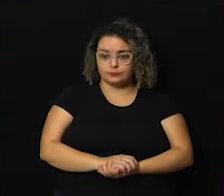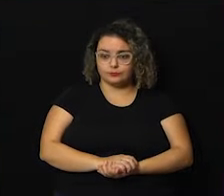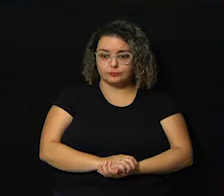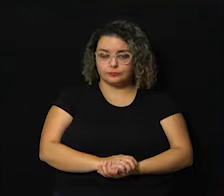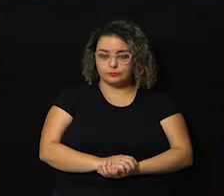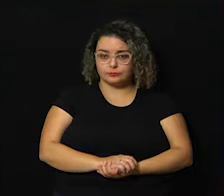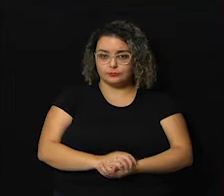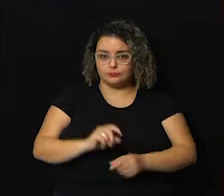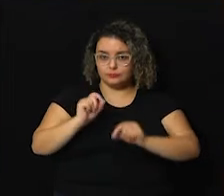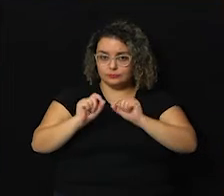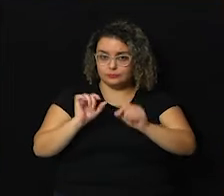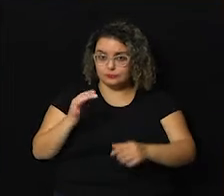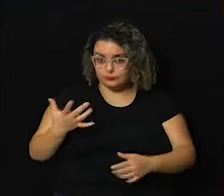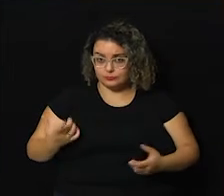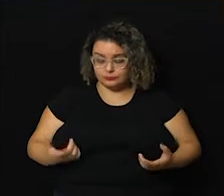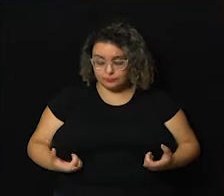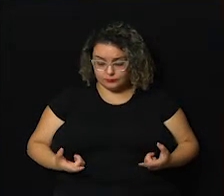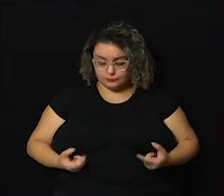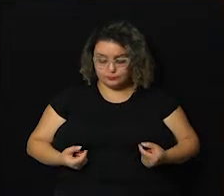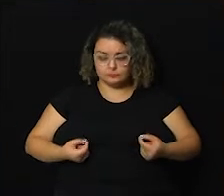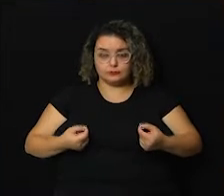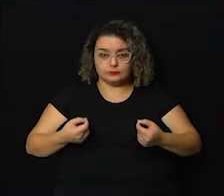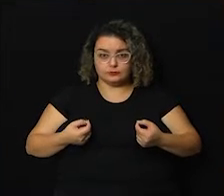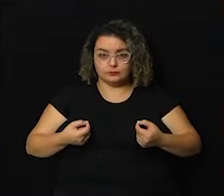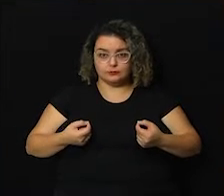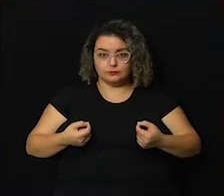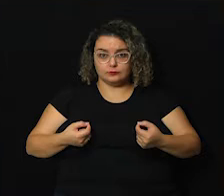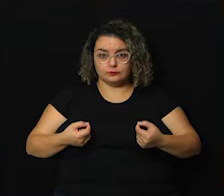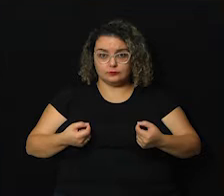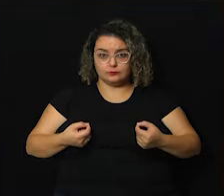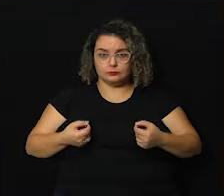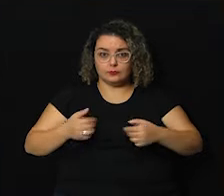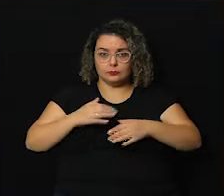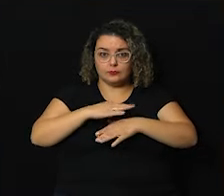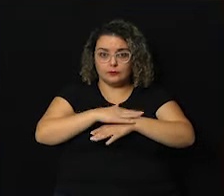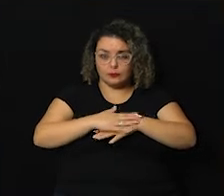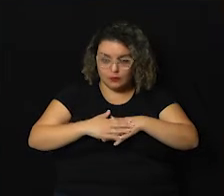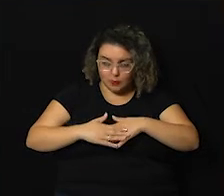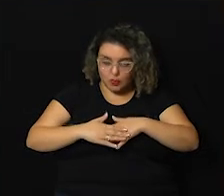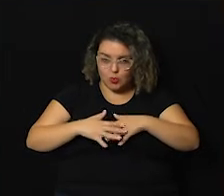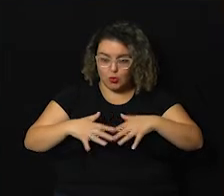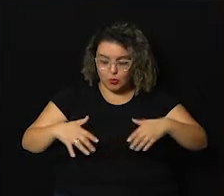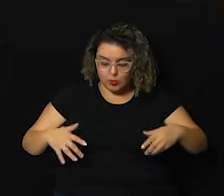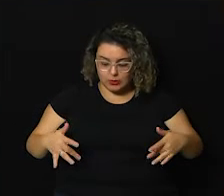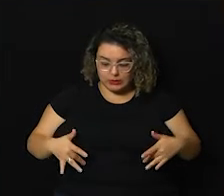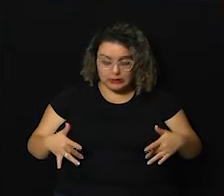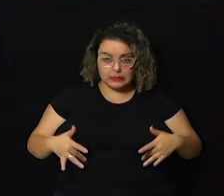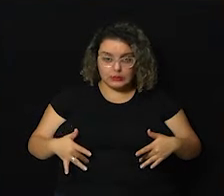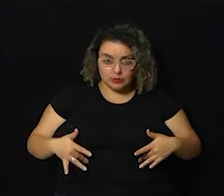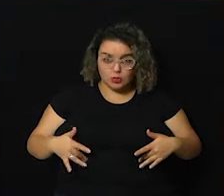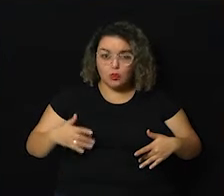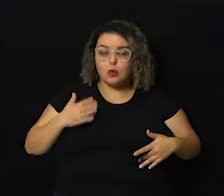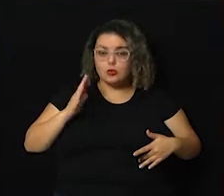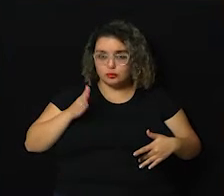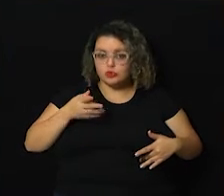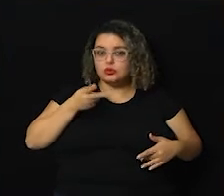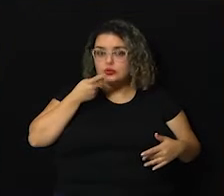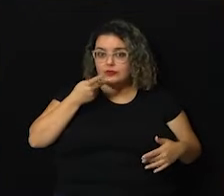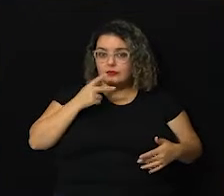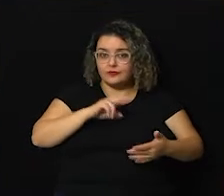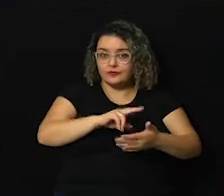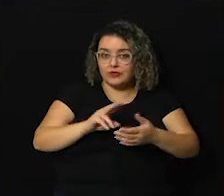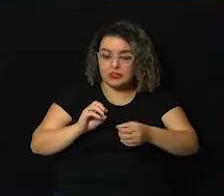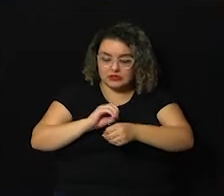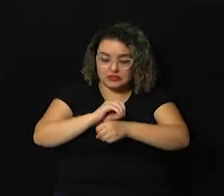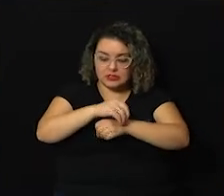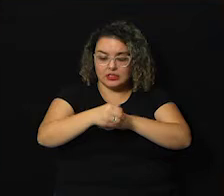O que acontece no câncer é que o câncer ele nasce no tecido renal, né? De origem, como a gente já conversou, de várias